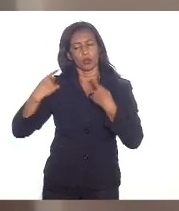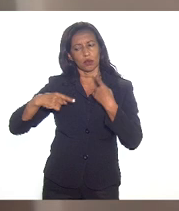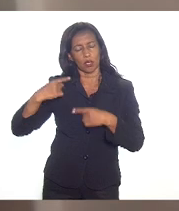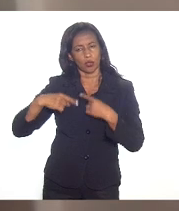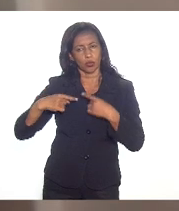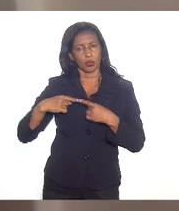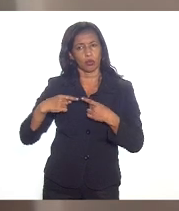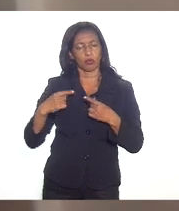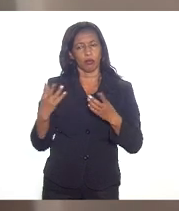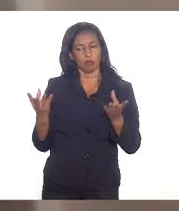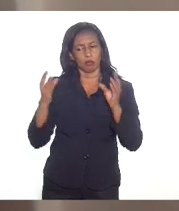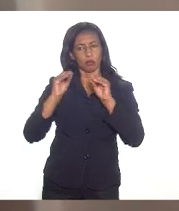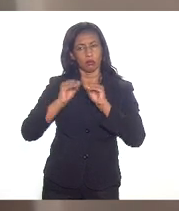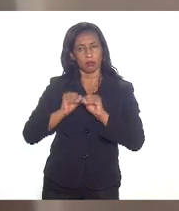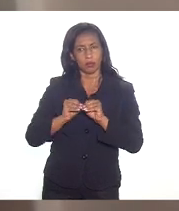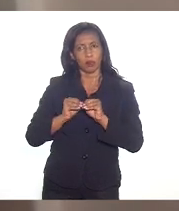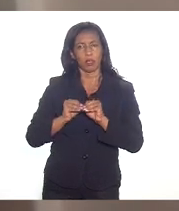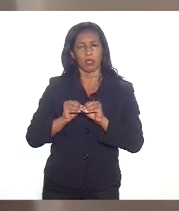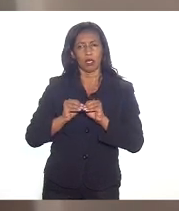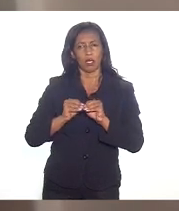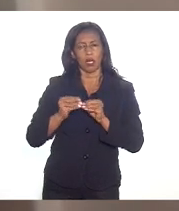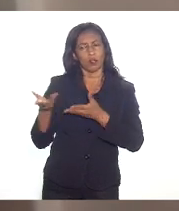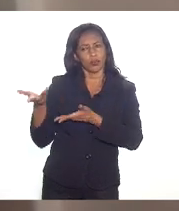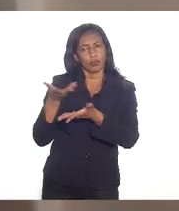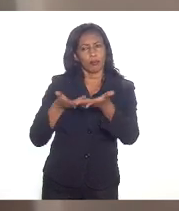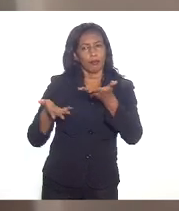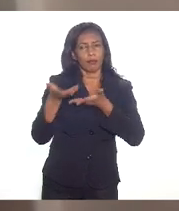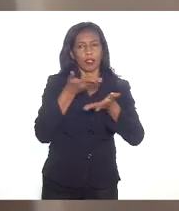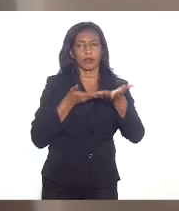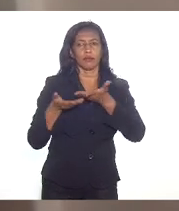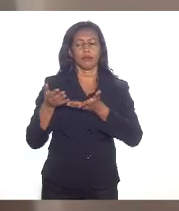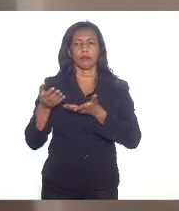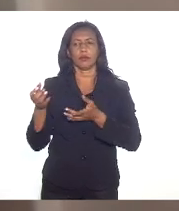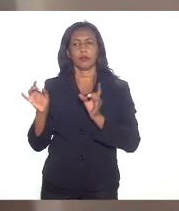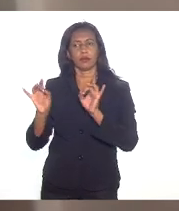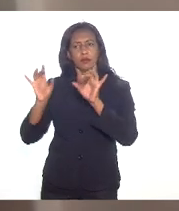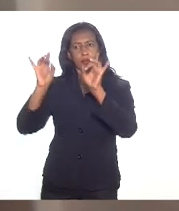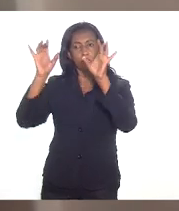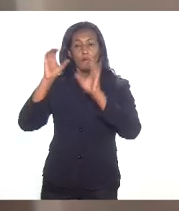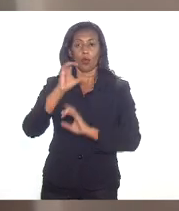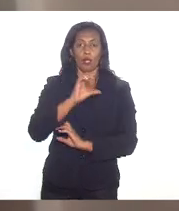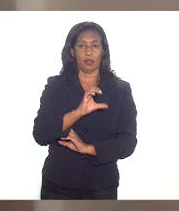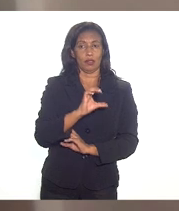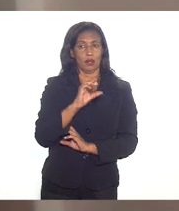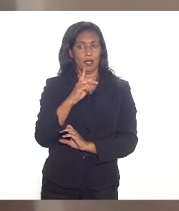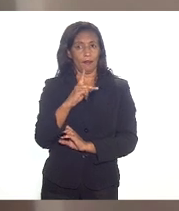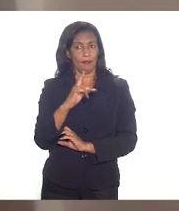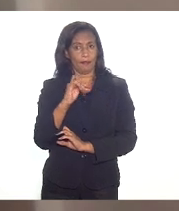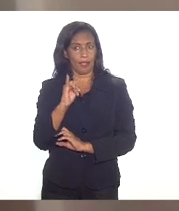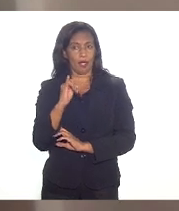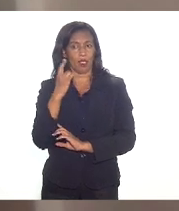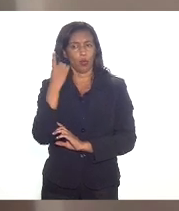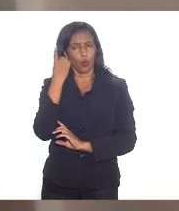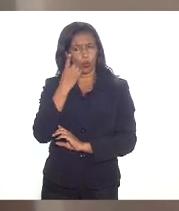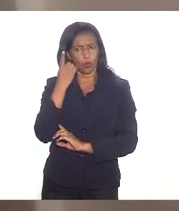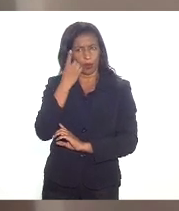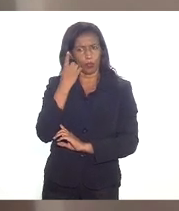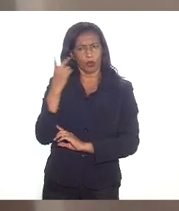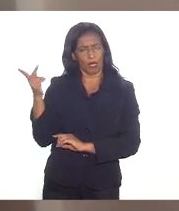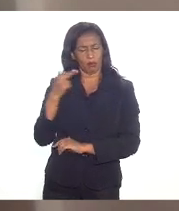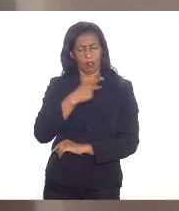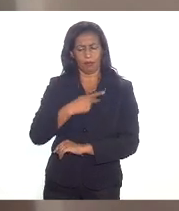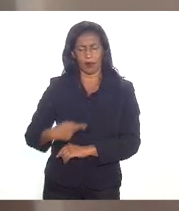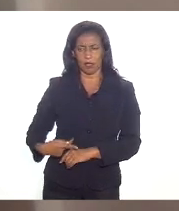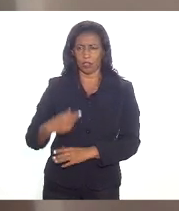isso adequadamente, discutindo as participações especiais, como a CPI lá, o deputado Luiz Paulo está presidindo, está